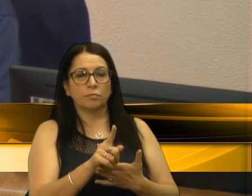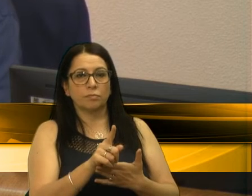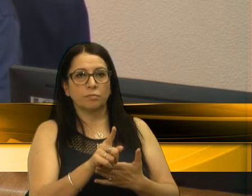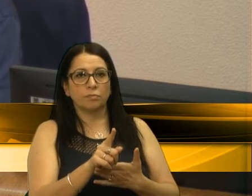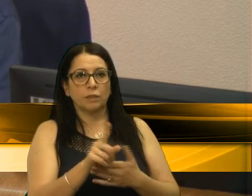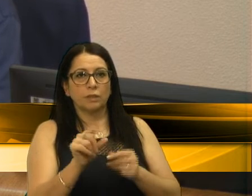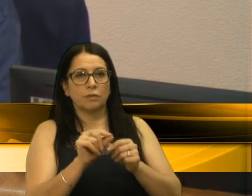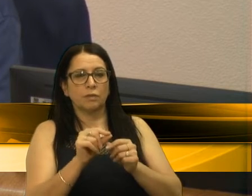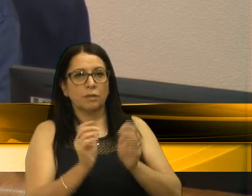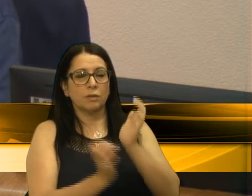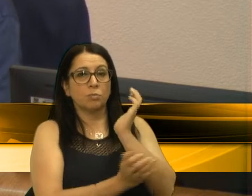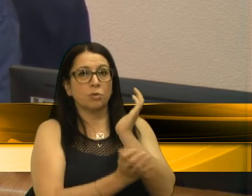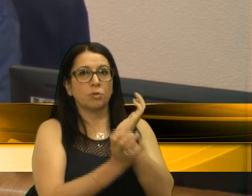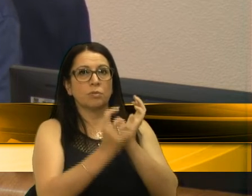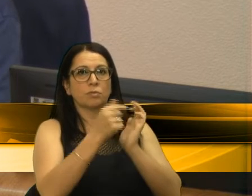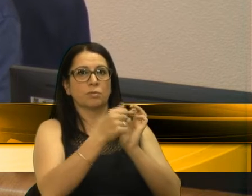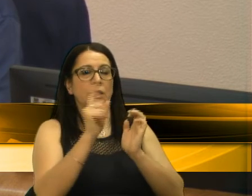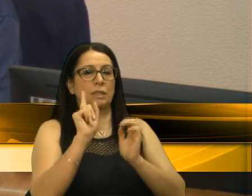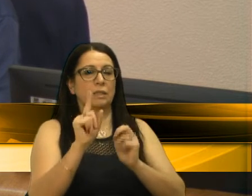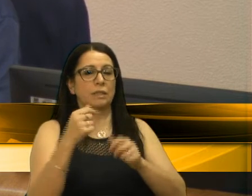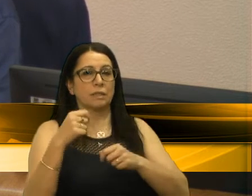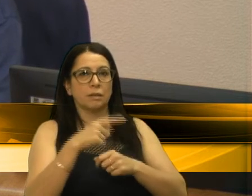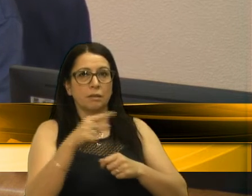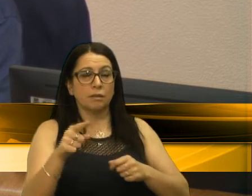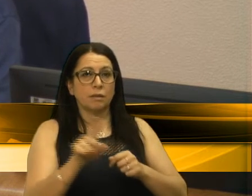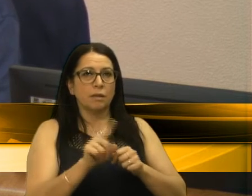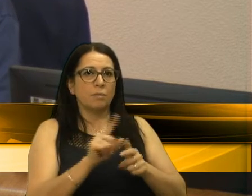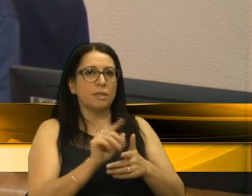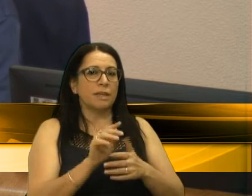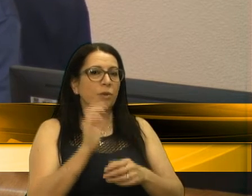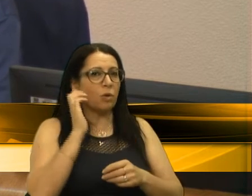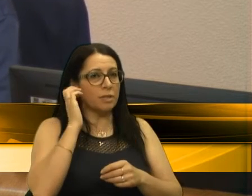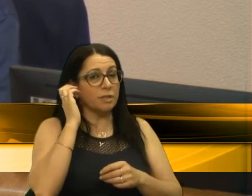questões burocráticas, e ter confirmações necessárias para divulgar o Natal.